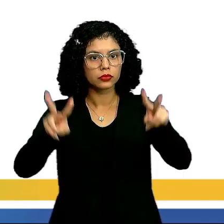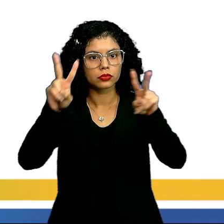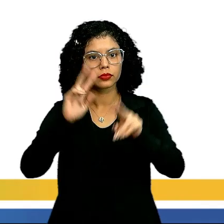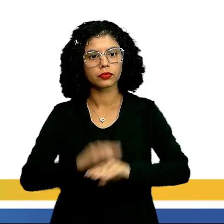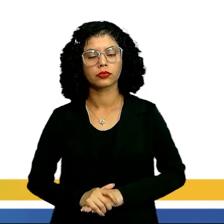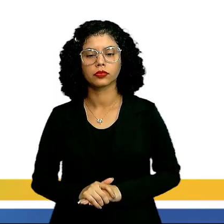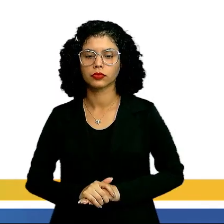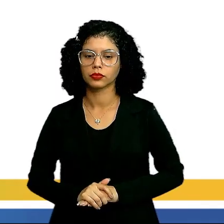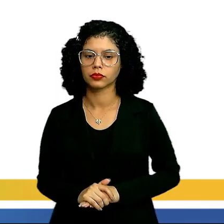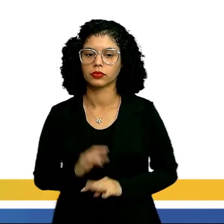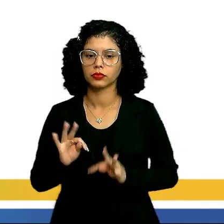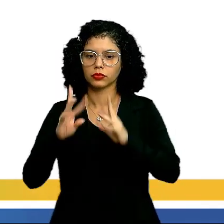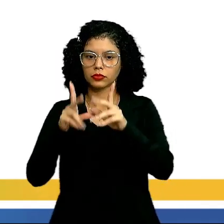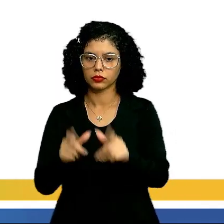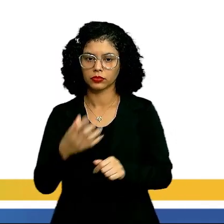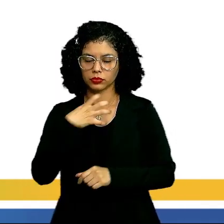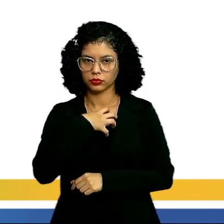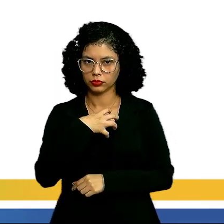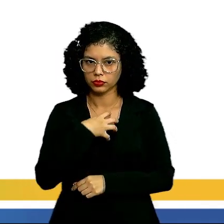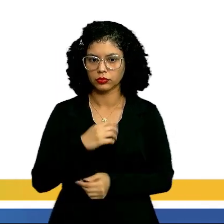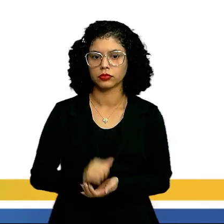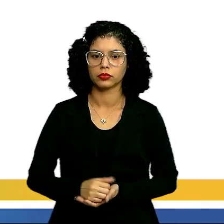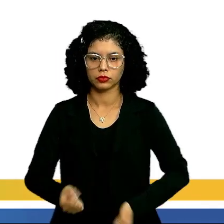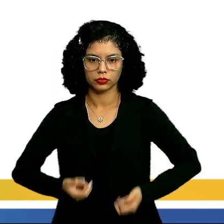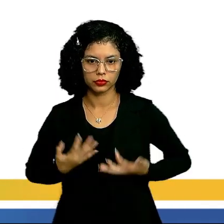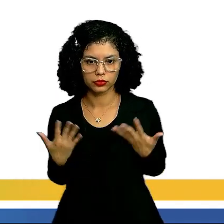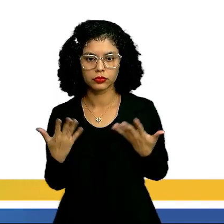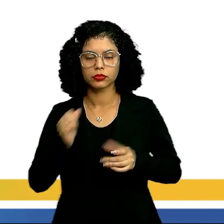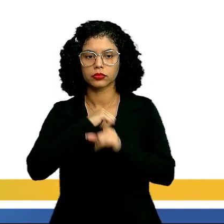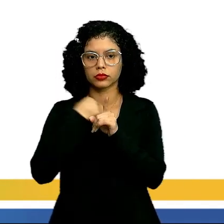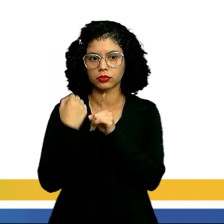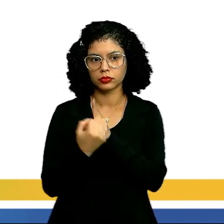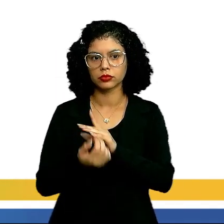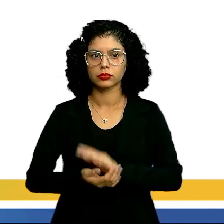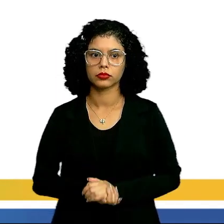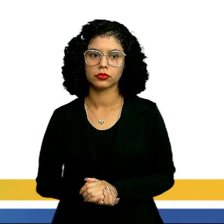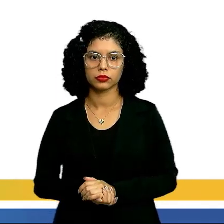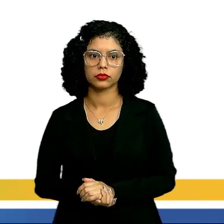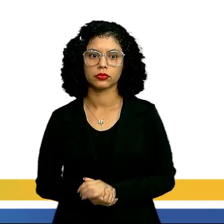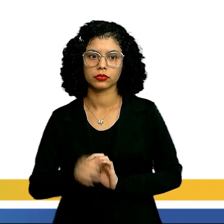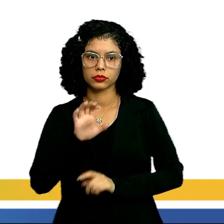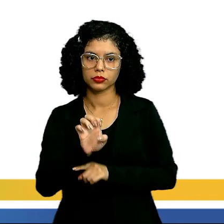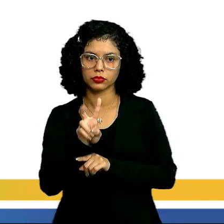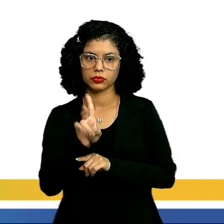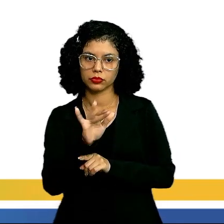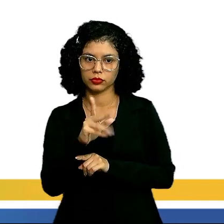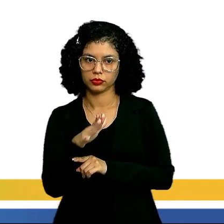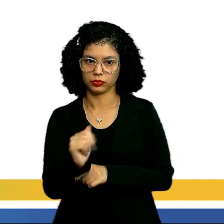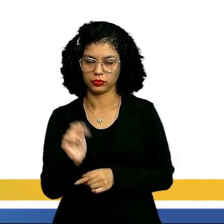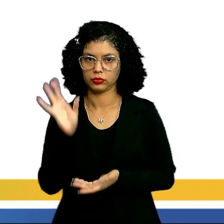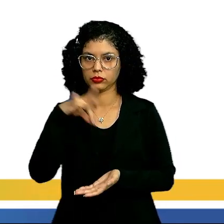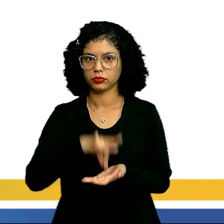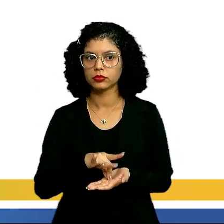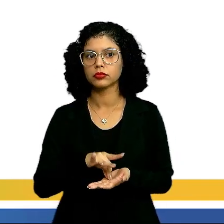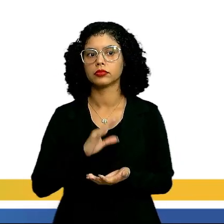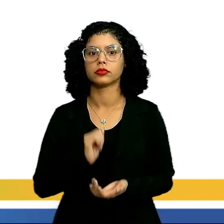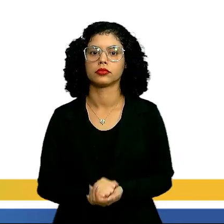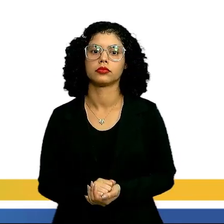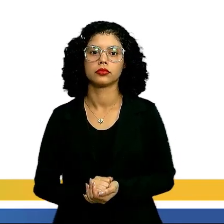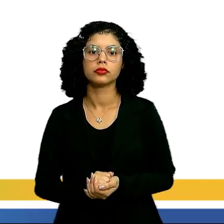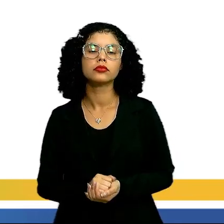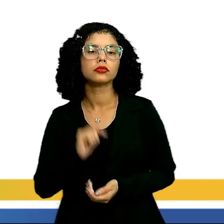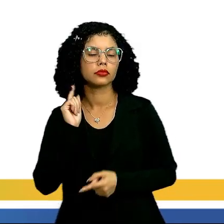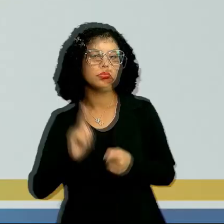pessimista de todos os sentimentos, das emoções, da sociedade, tá bom? e eu tenho uma evasão da